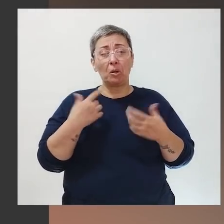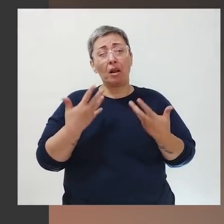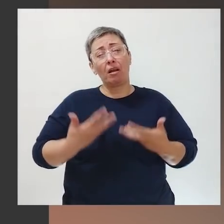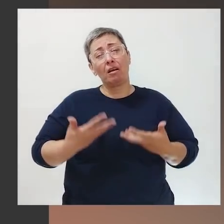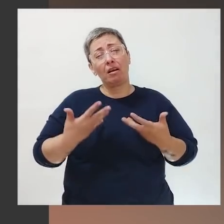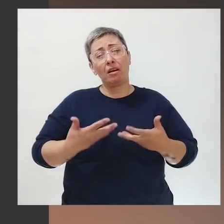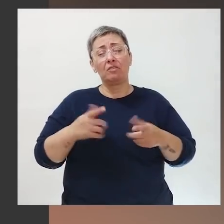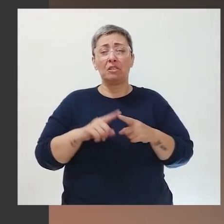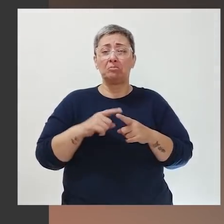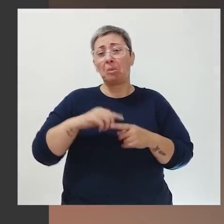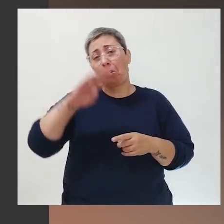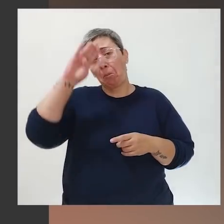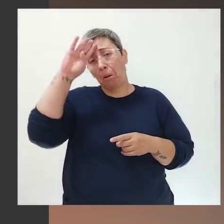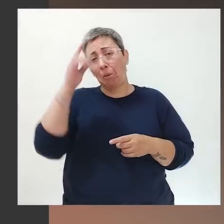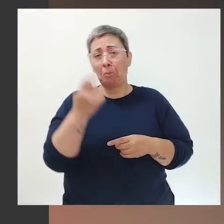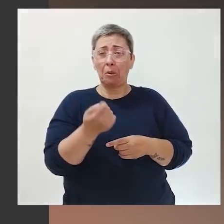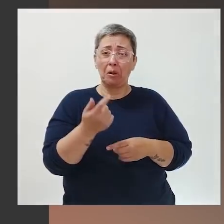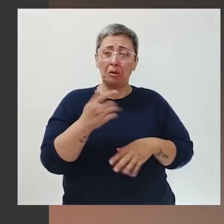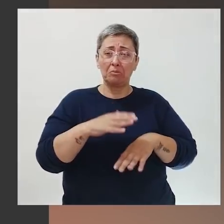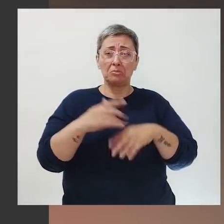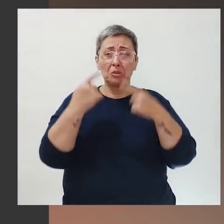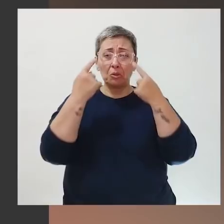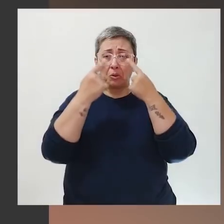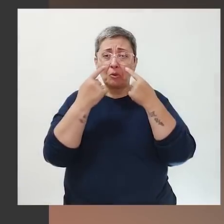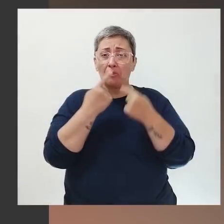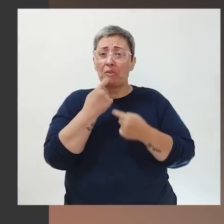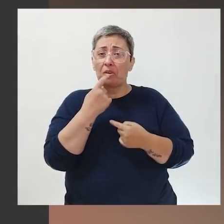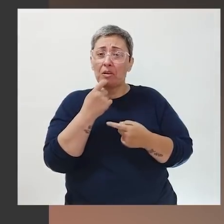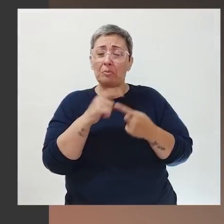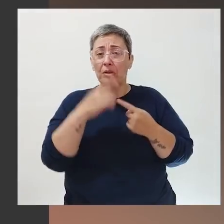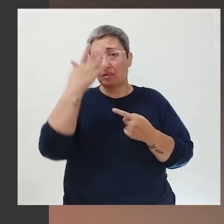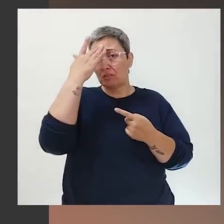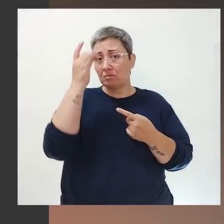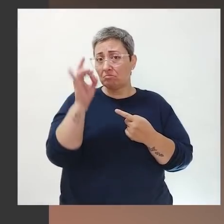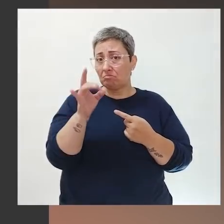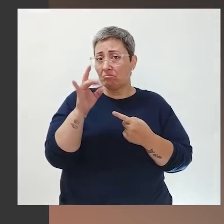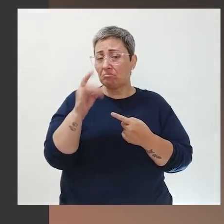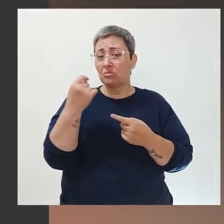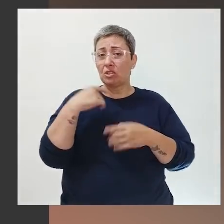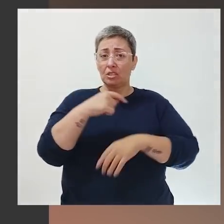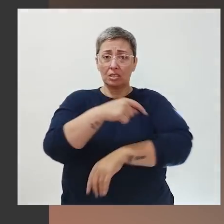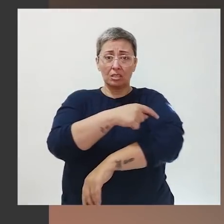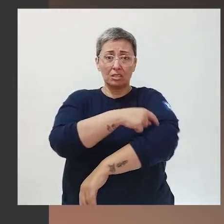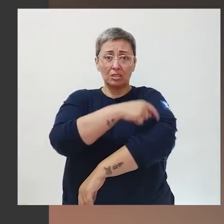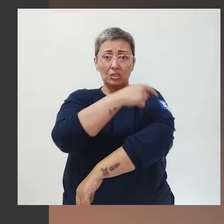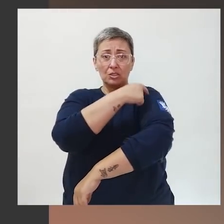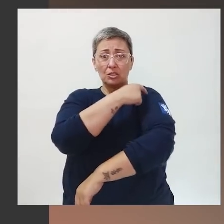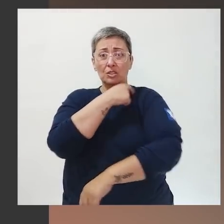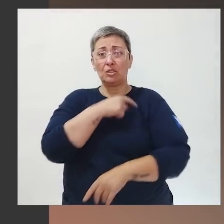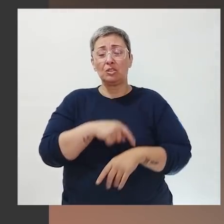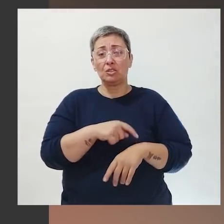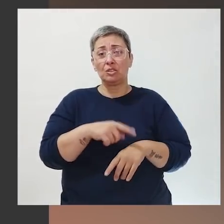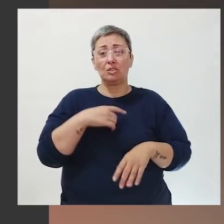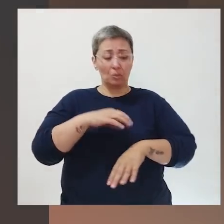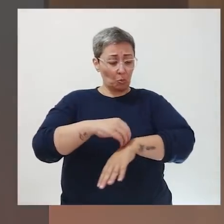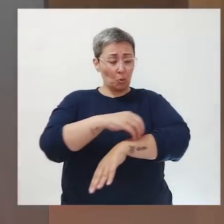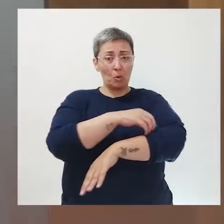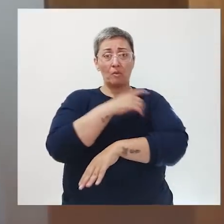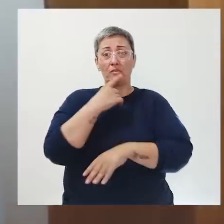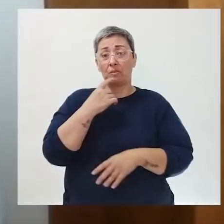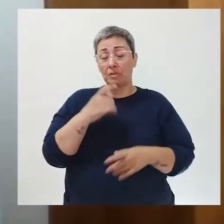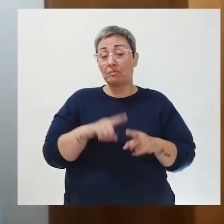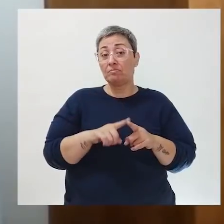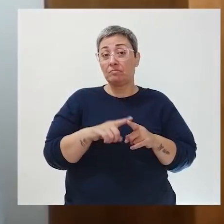leves. Febre, vermelhidão nos olhos, dores de cabeça, dores nas articulações, manchas na